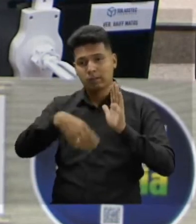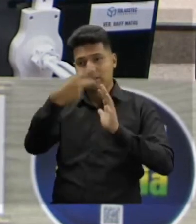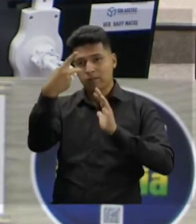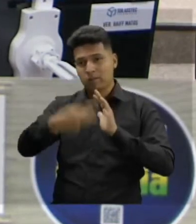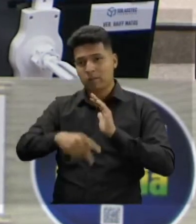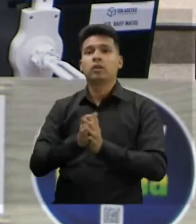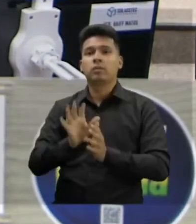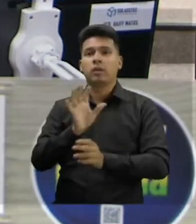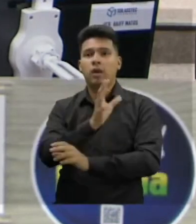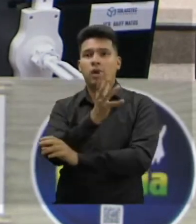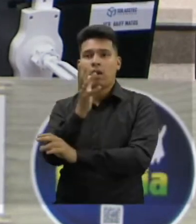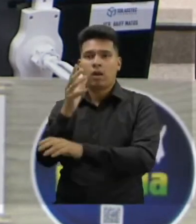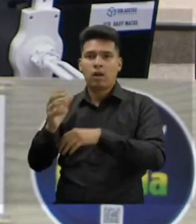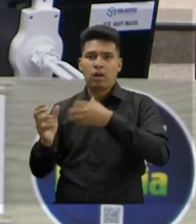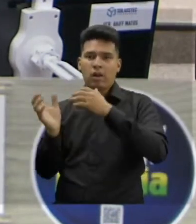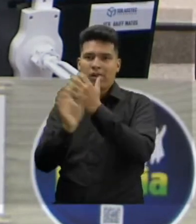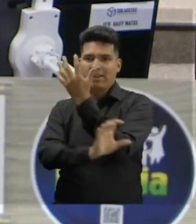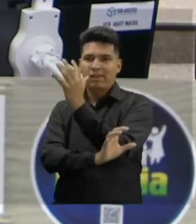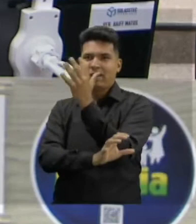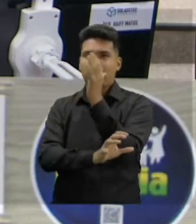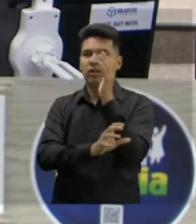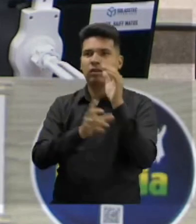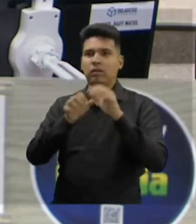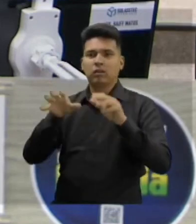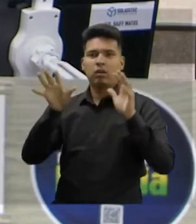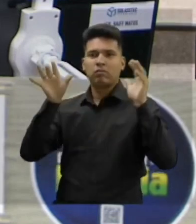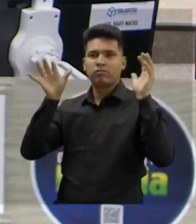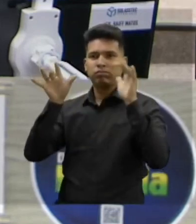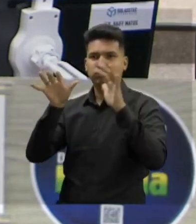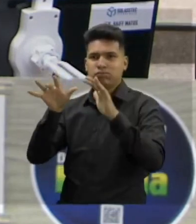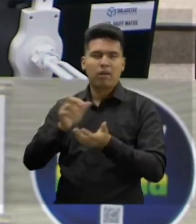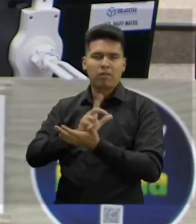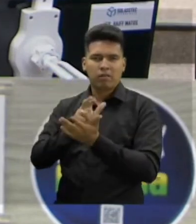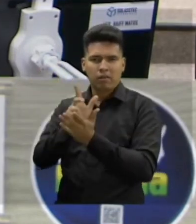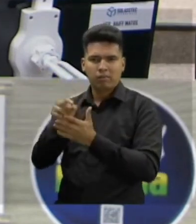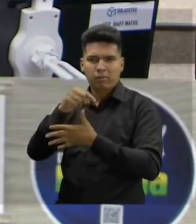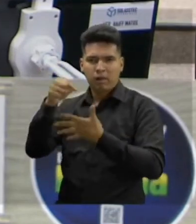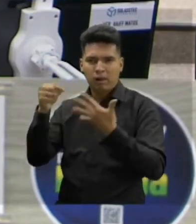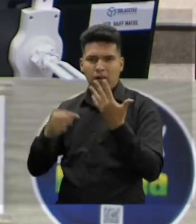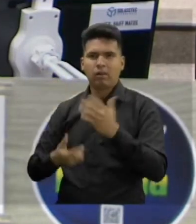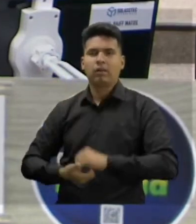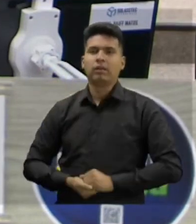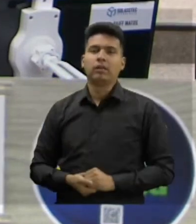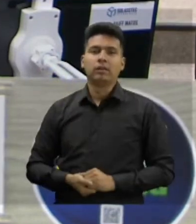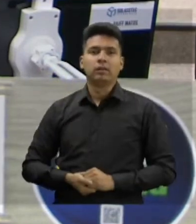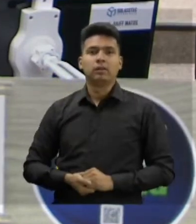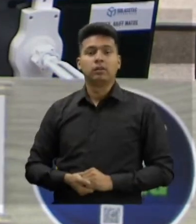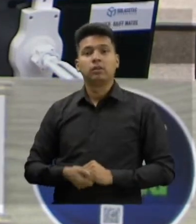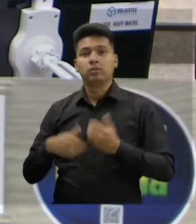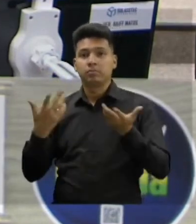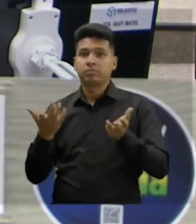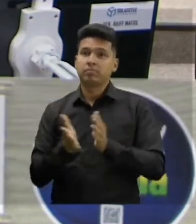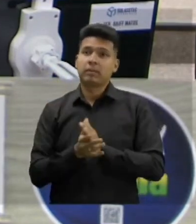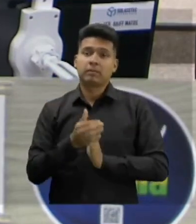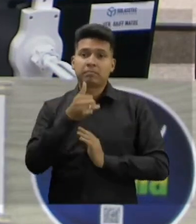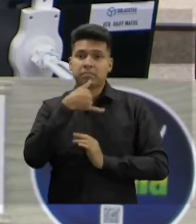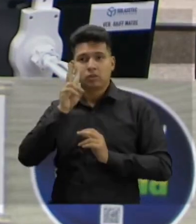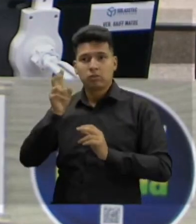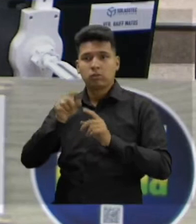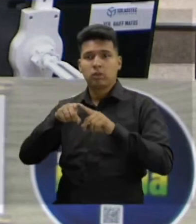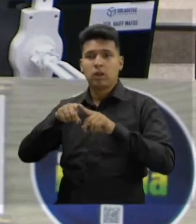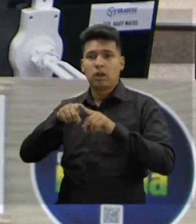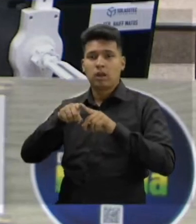sobre poluição. E uma das principais poluições que, infelizmente, baseado nos relatórios que Vossa Senhoria